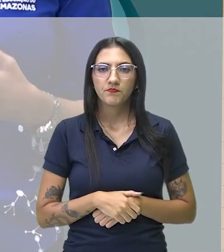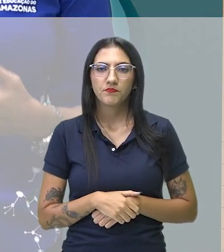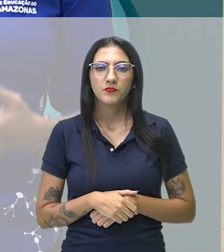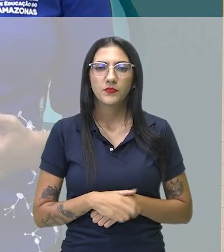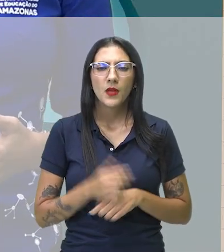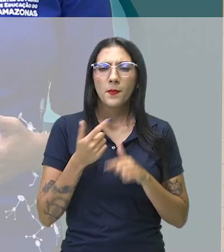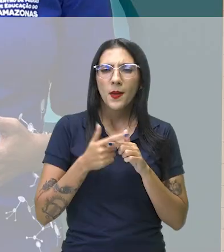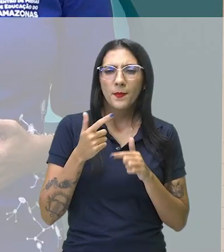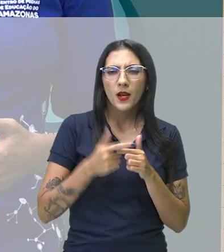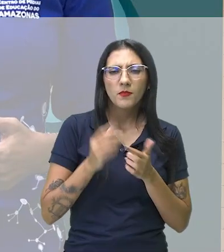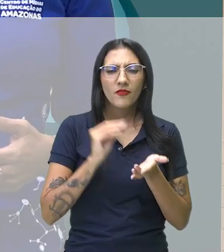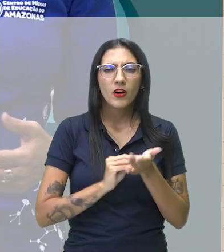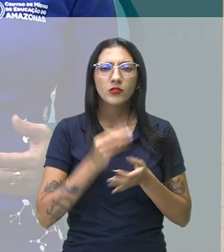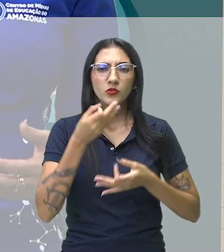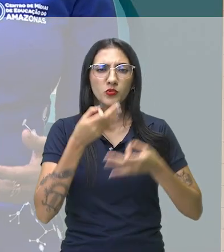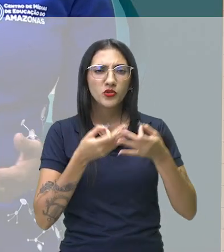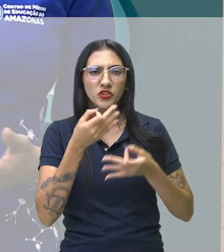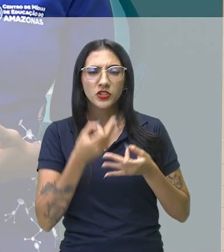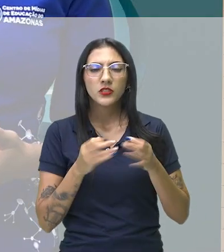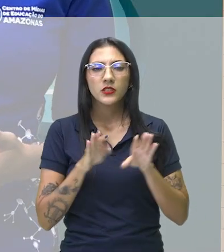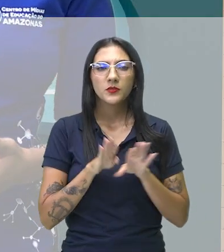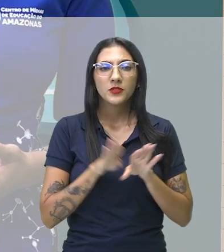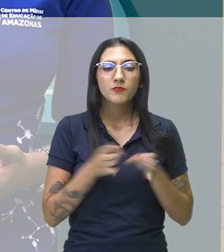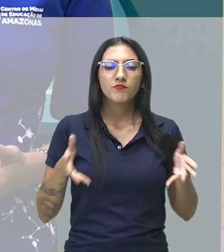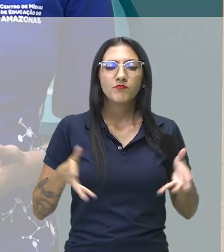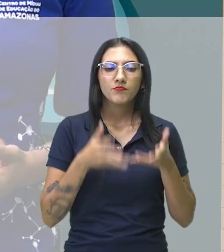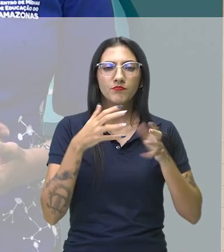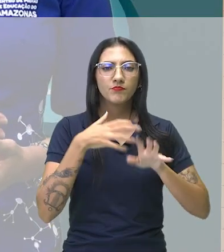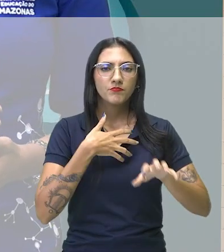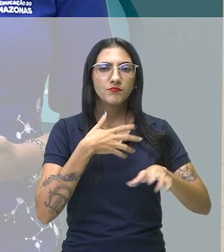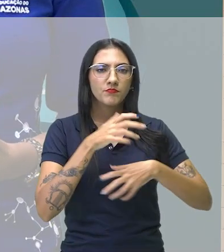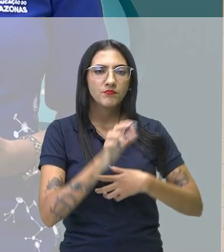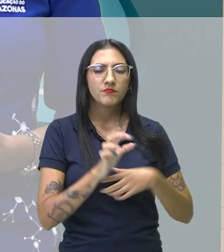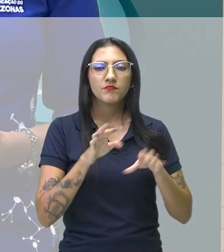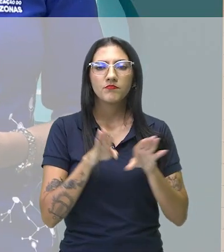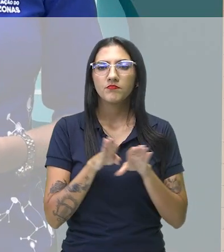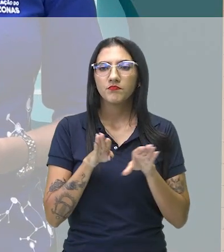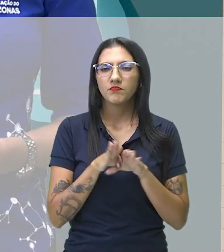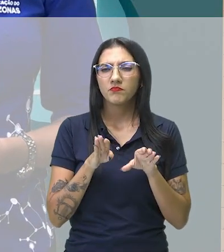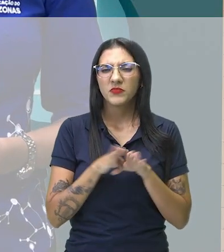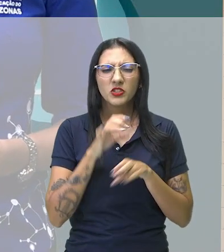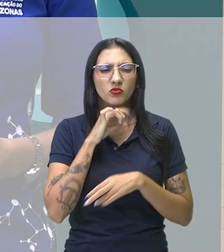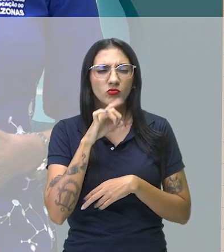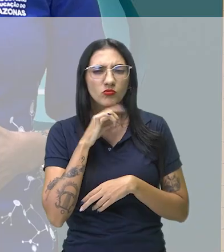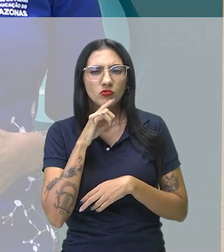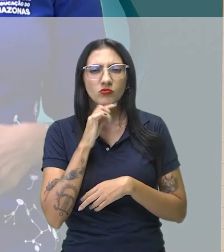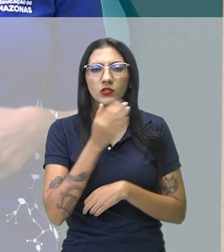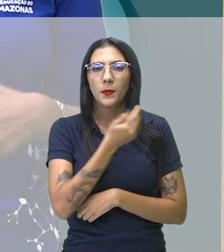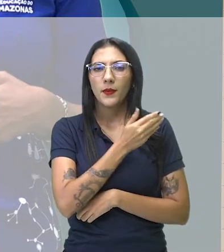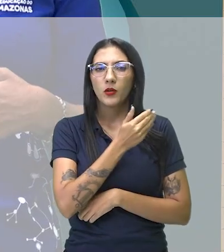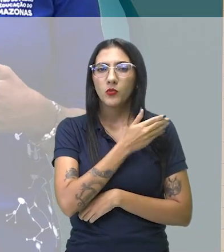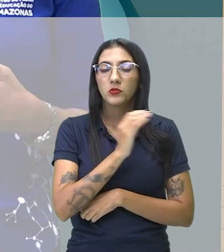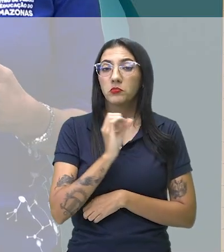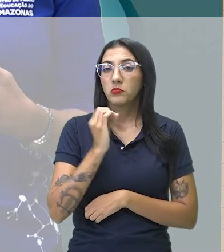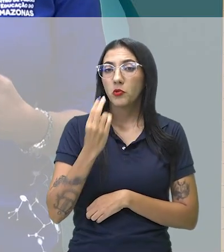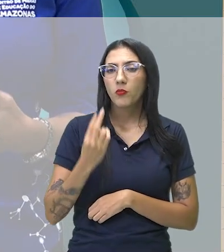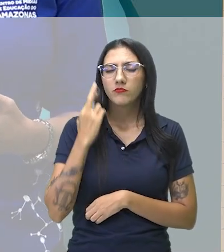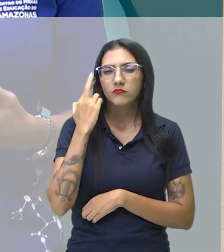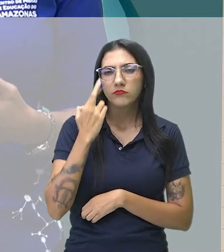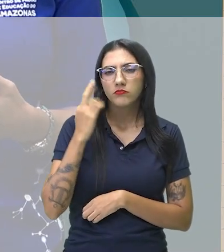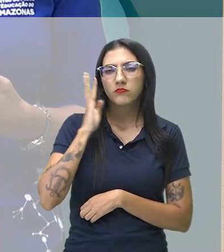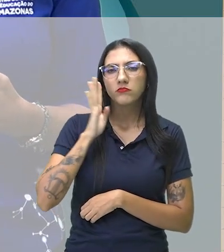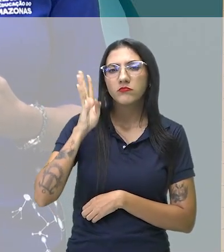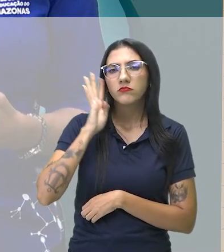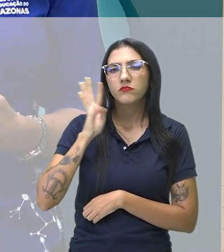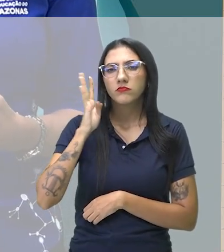de injustiças, promoção da empatia, questionamento de preconceitos ou